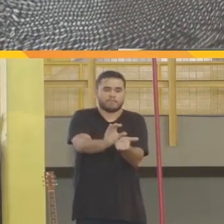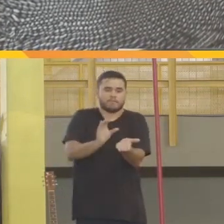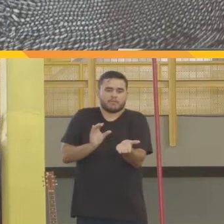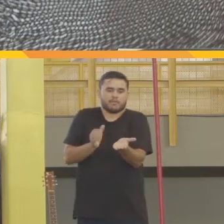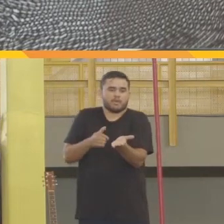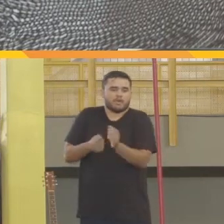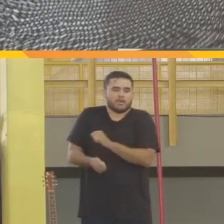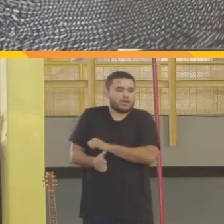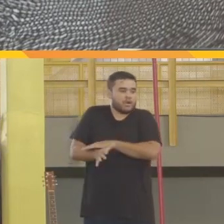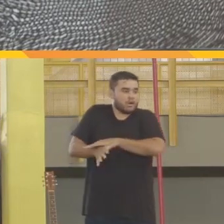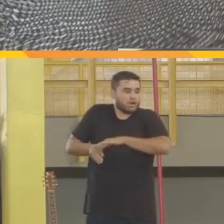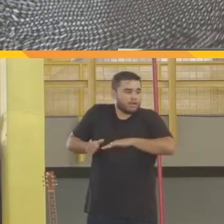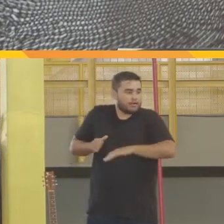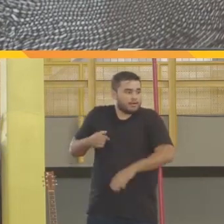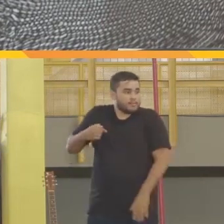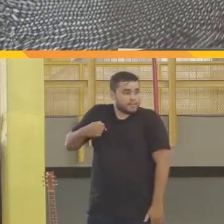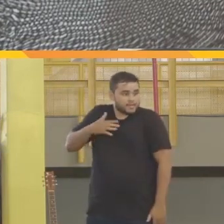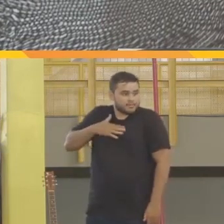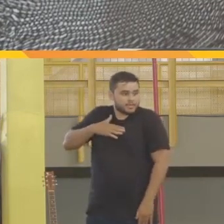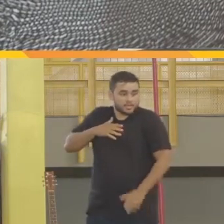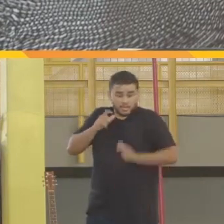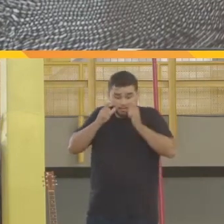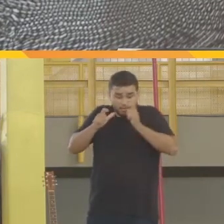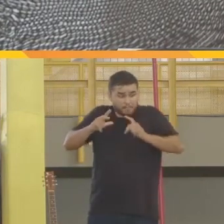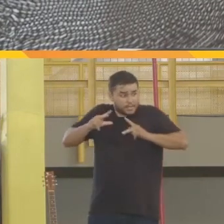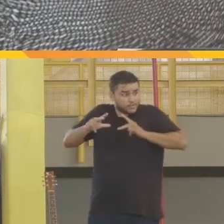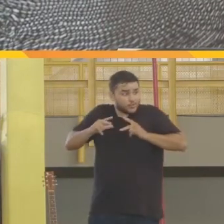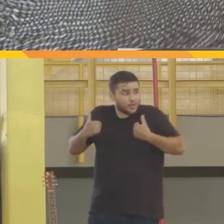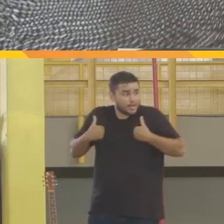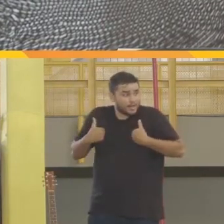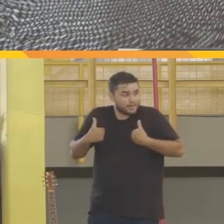privados. Entendido isso? Pois não, querida?